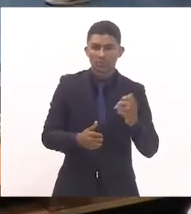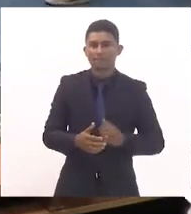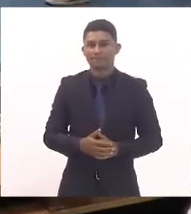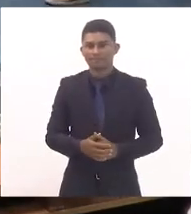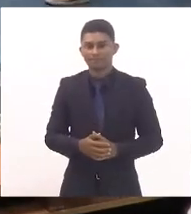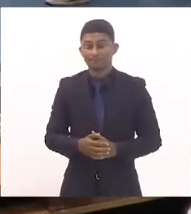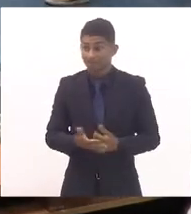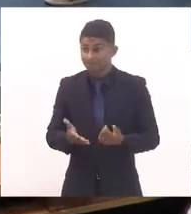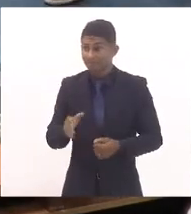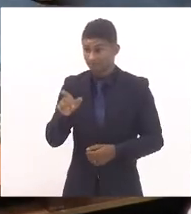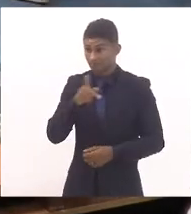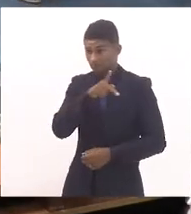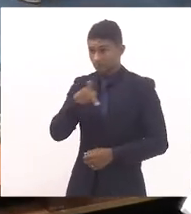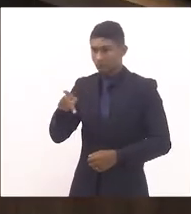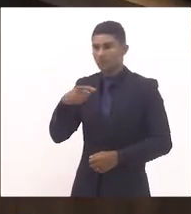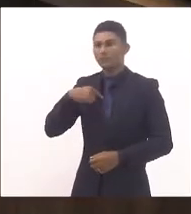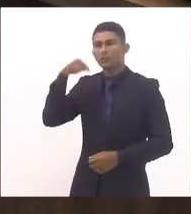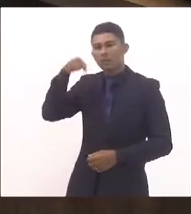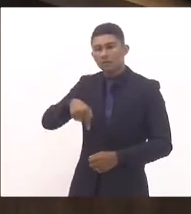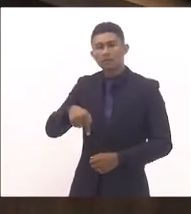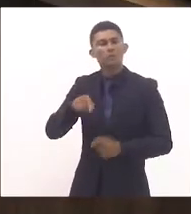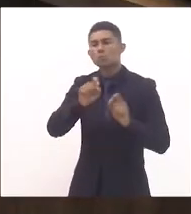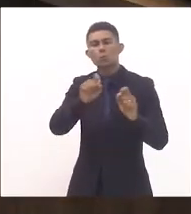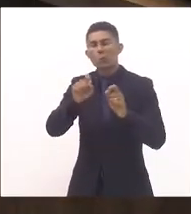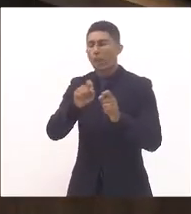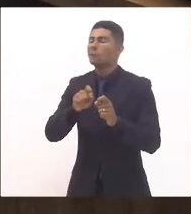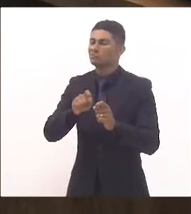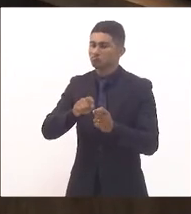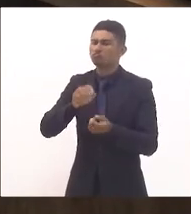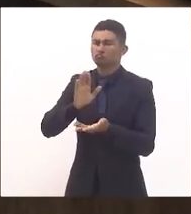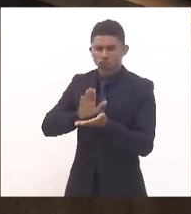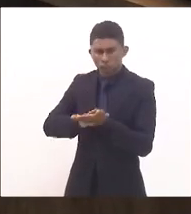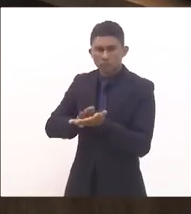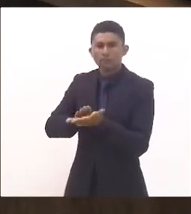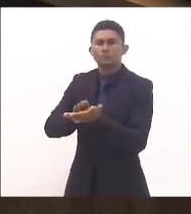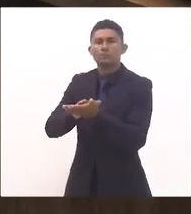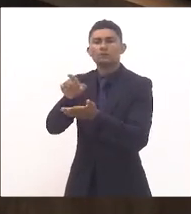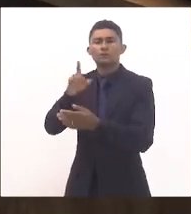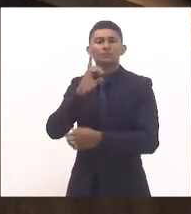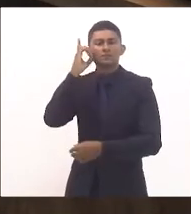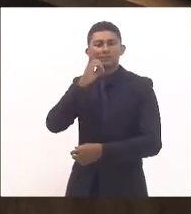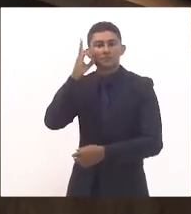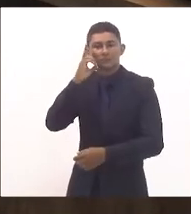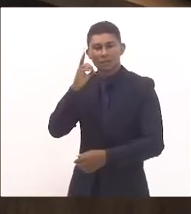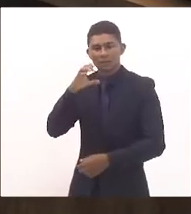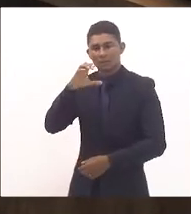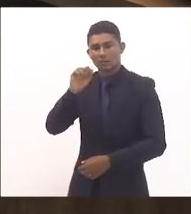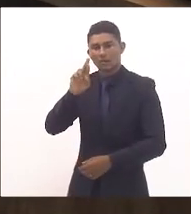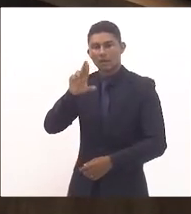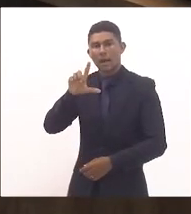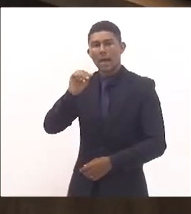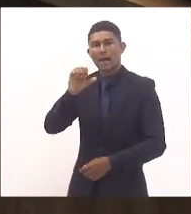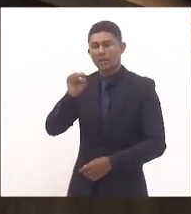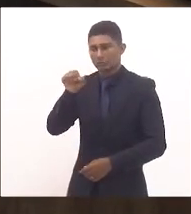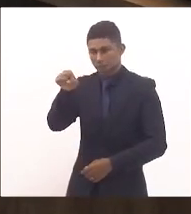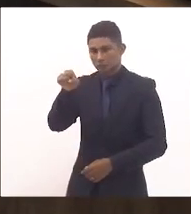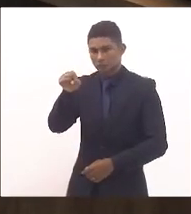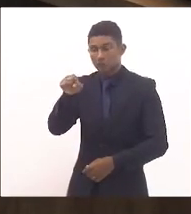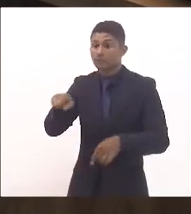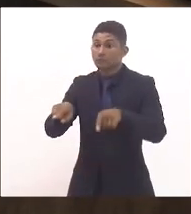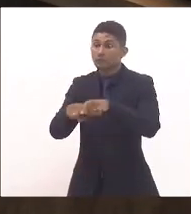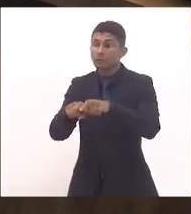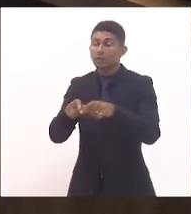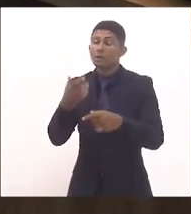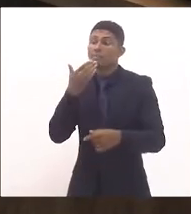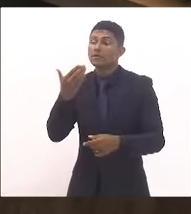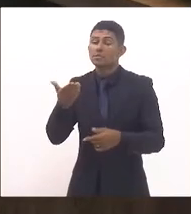Presidente, eu quero aqui inicialmente elogiar a iniciativa do deputado delegado Carlos Augusto, pedir atenção do líder do